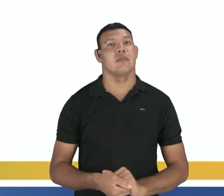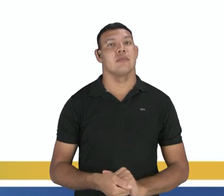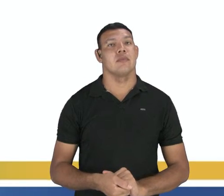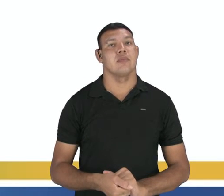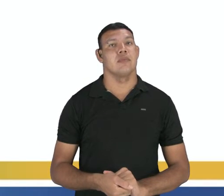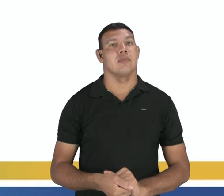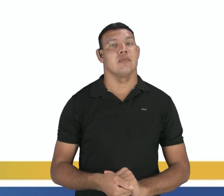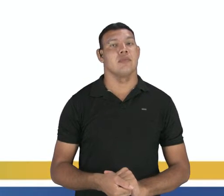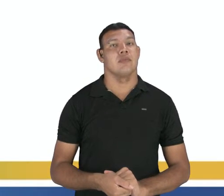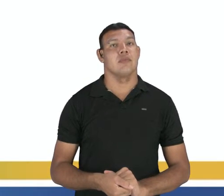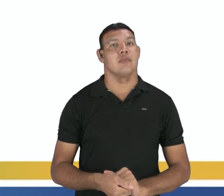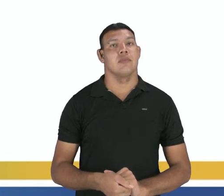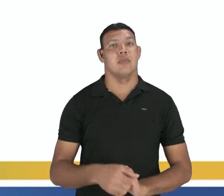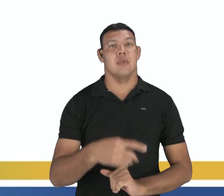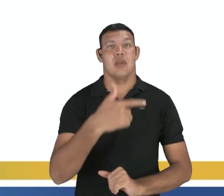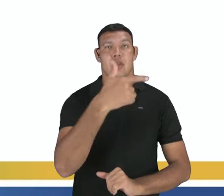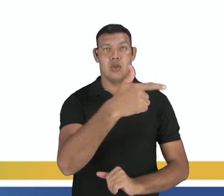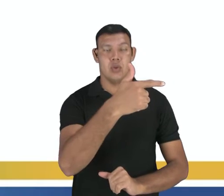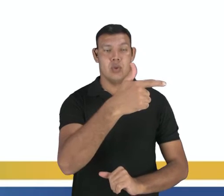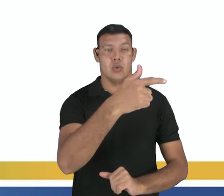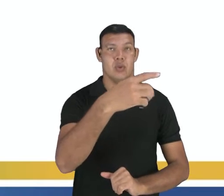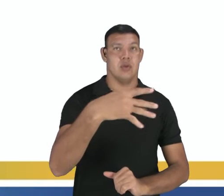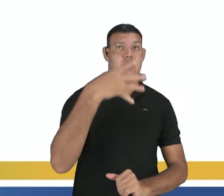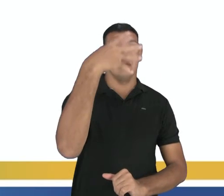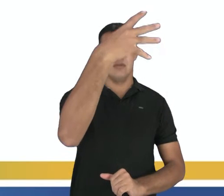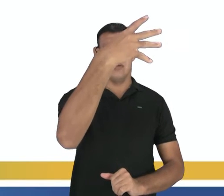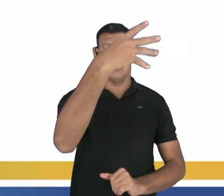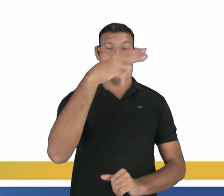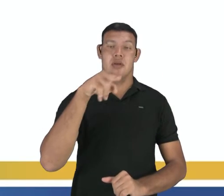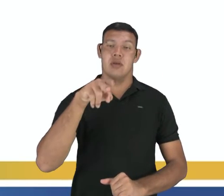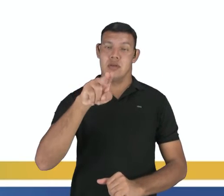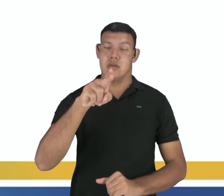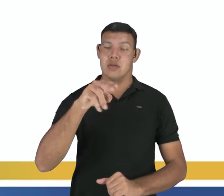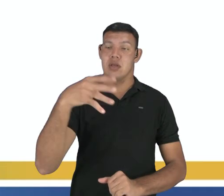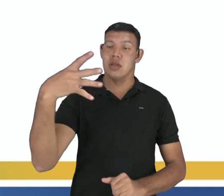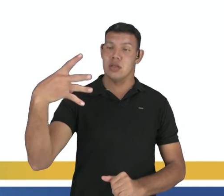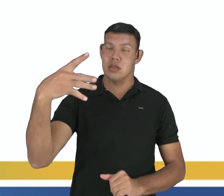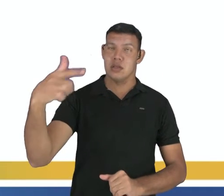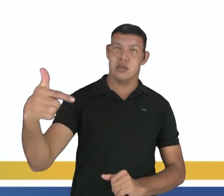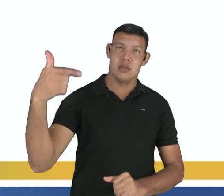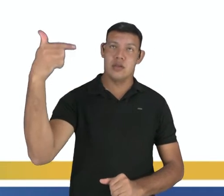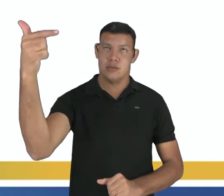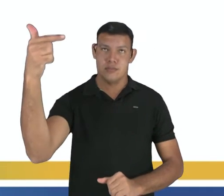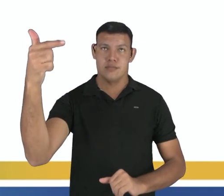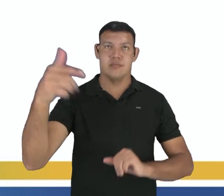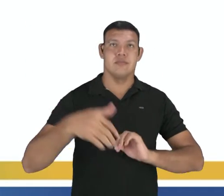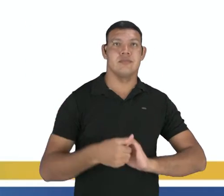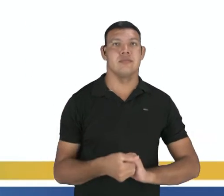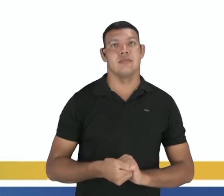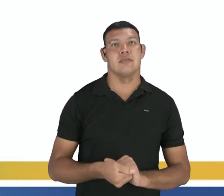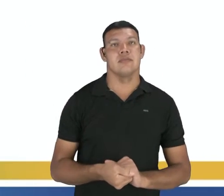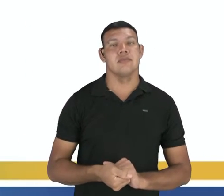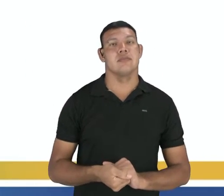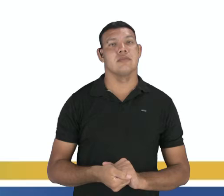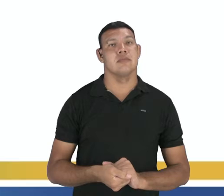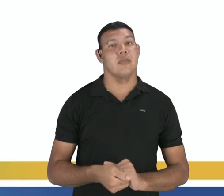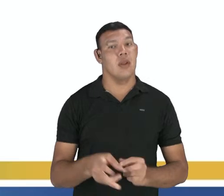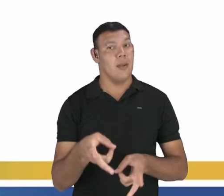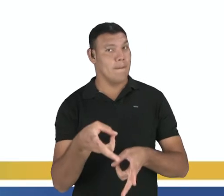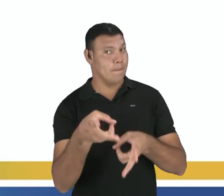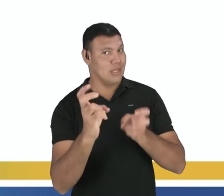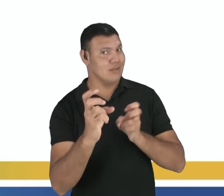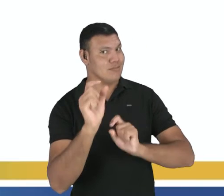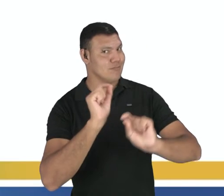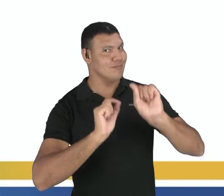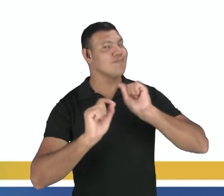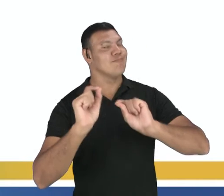teremos o 2 elevado à quarta potência igual a 4 elevado ao quadrado. E aí vocês vão